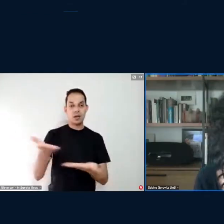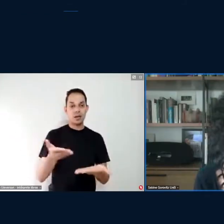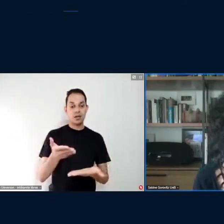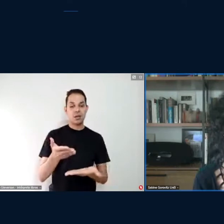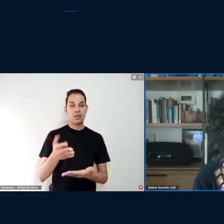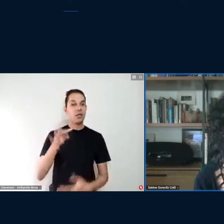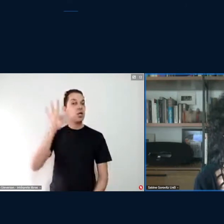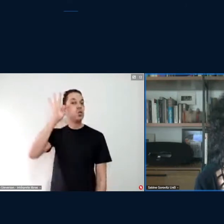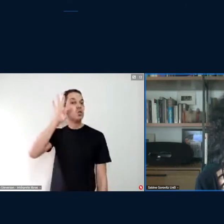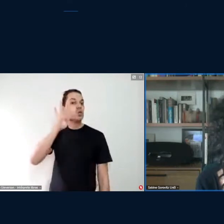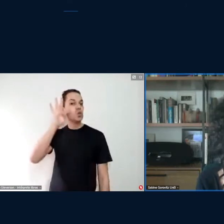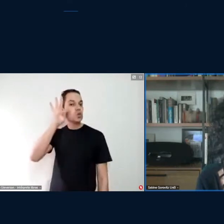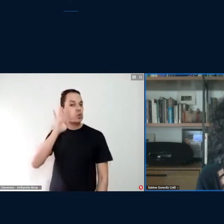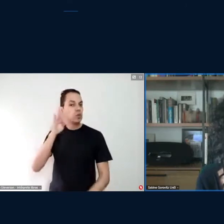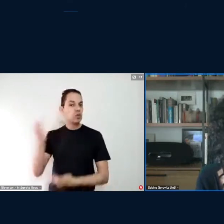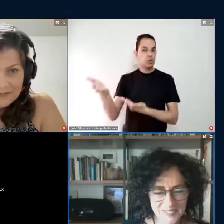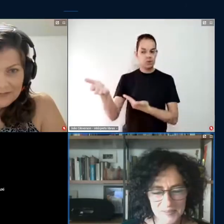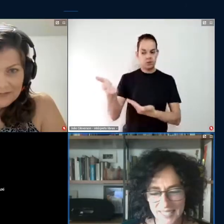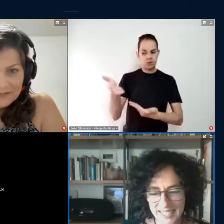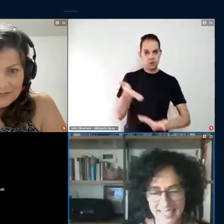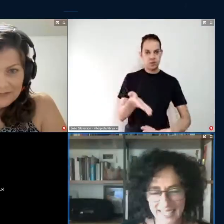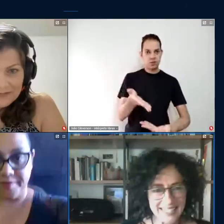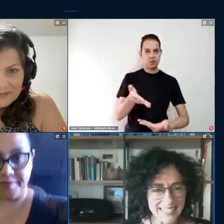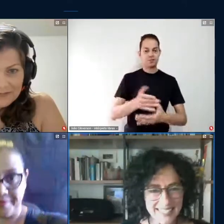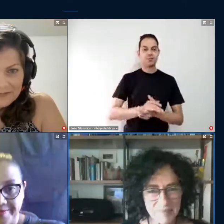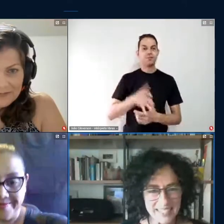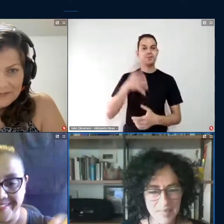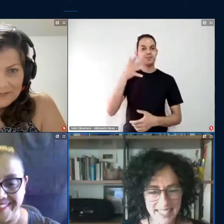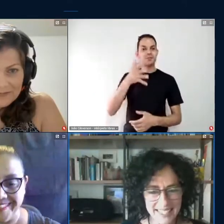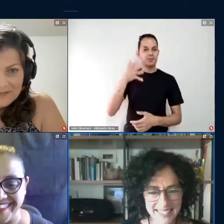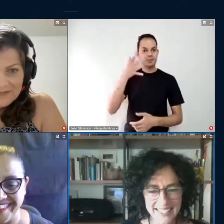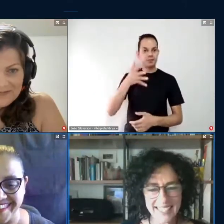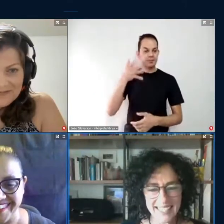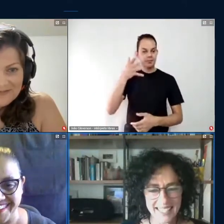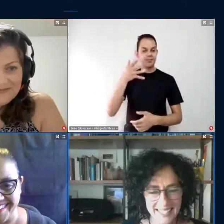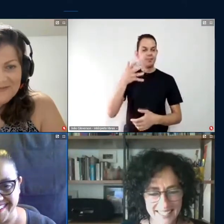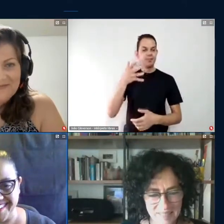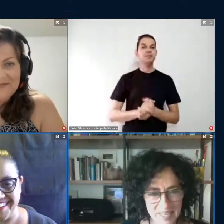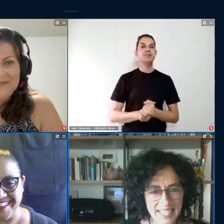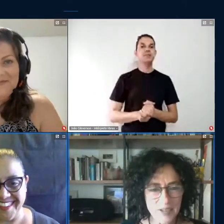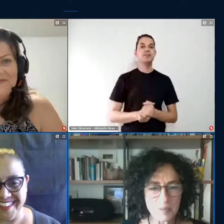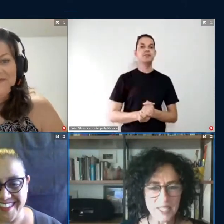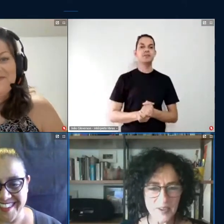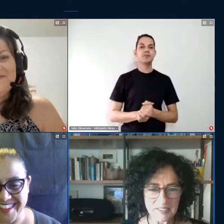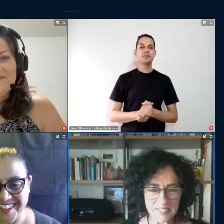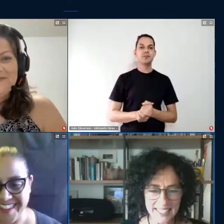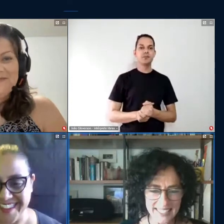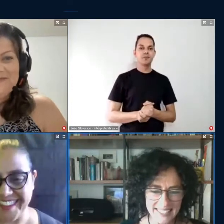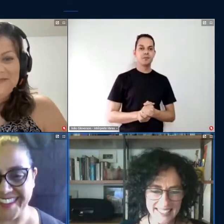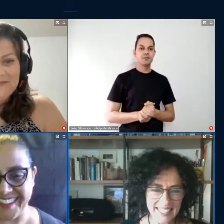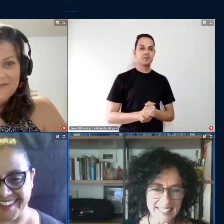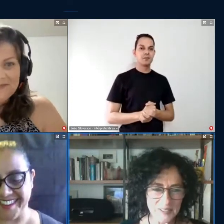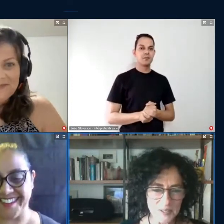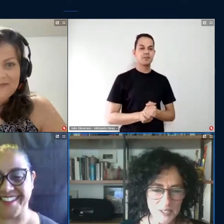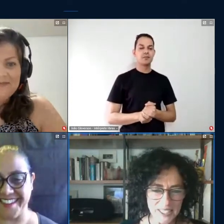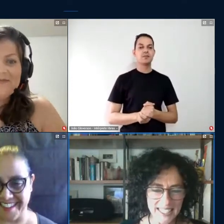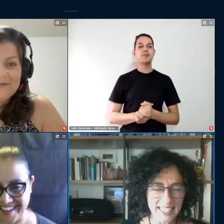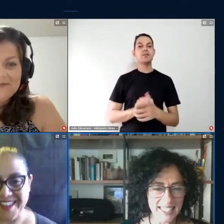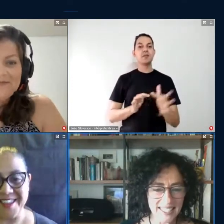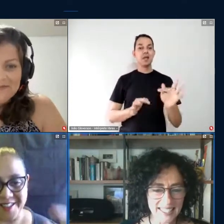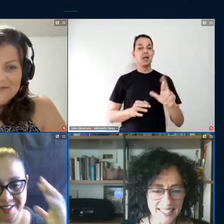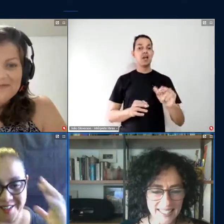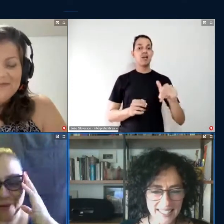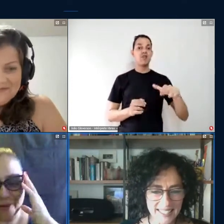Tucci, a sua missão, queridíssima também, bem acompanhando a Frances, né, Tucci?